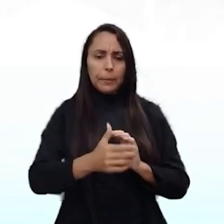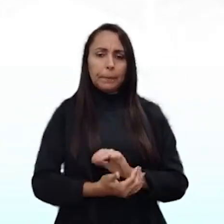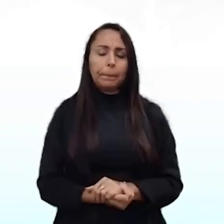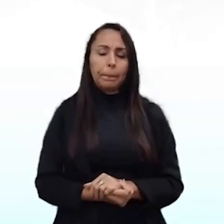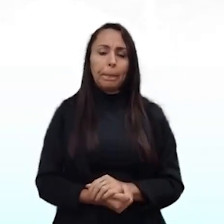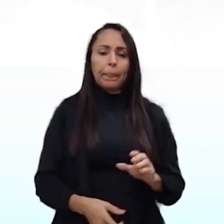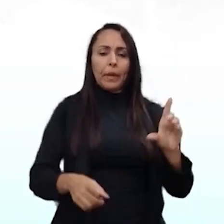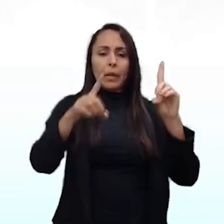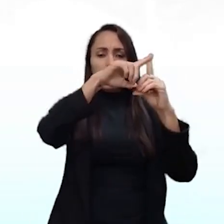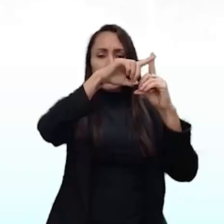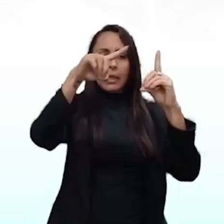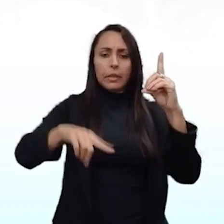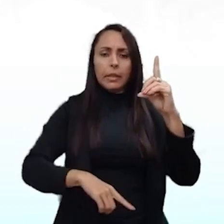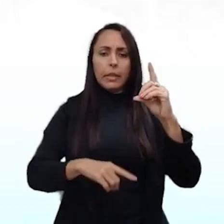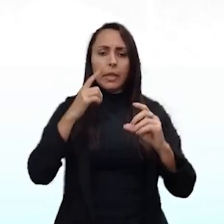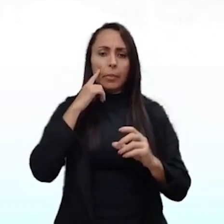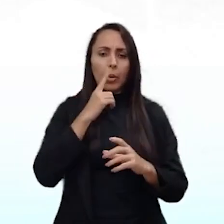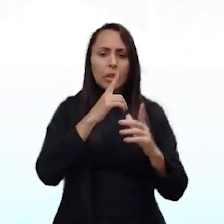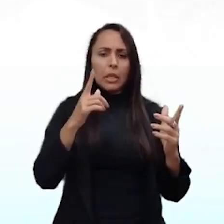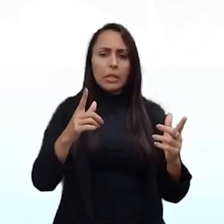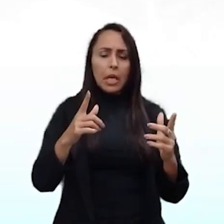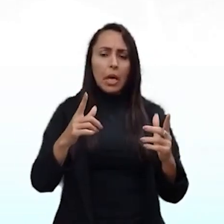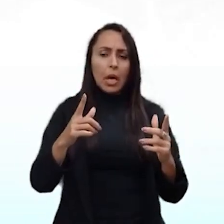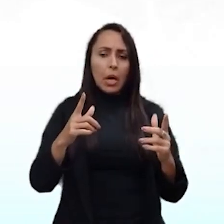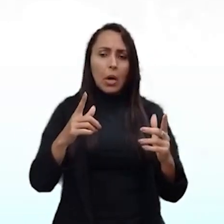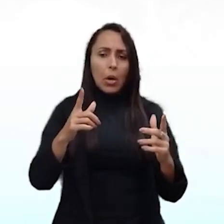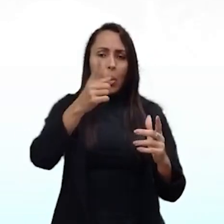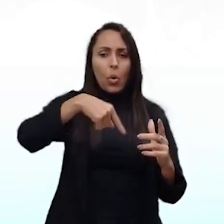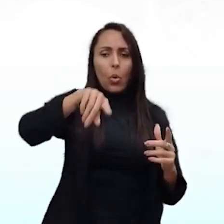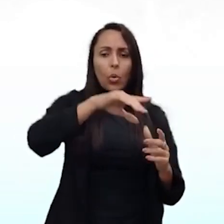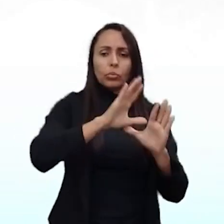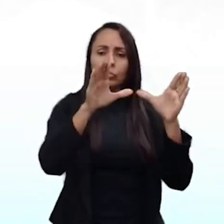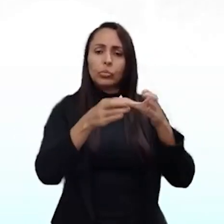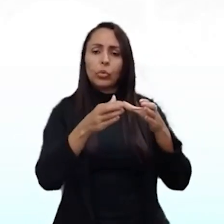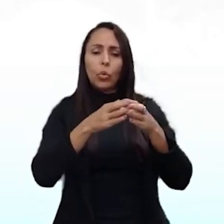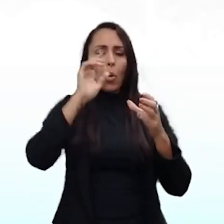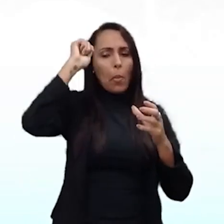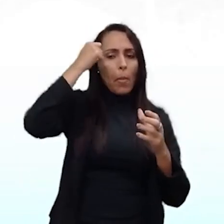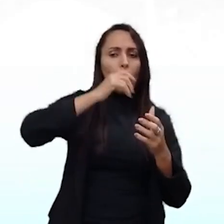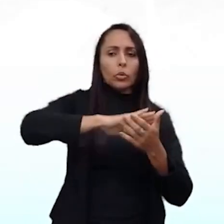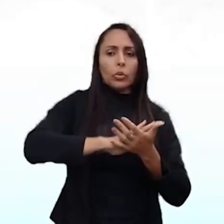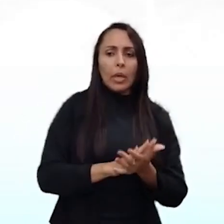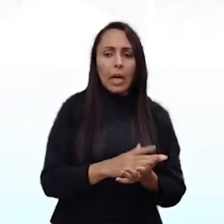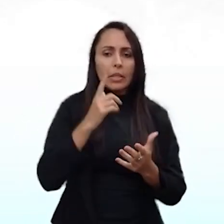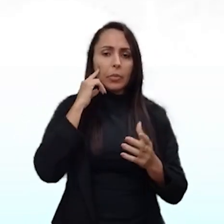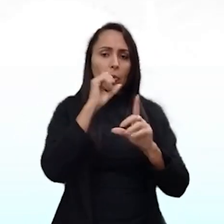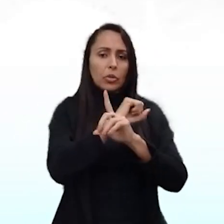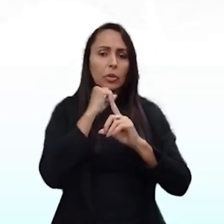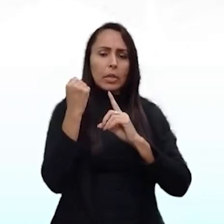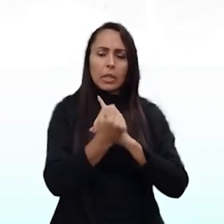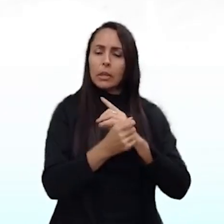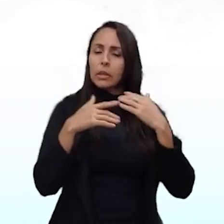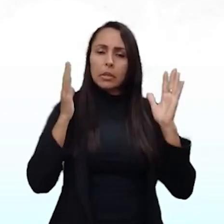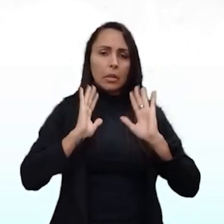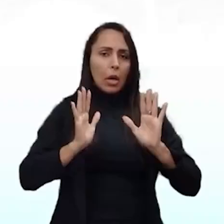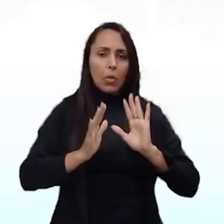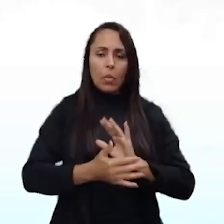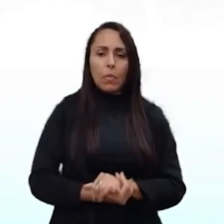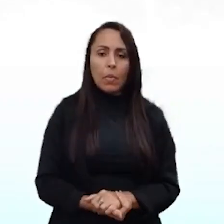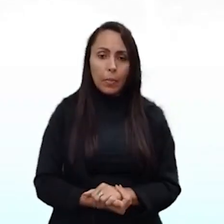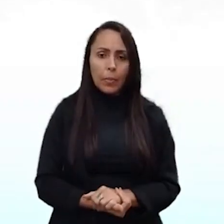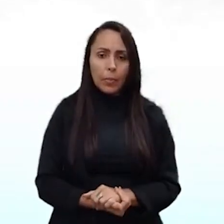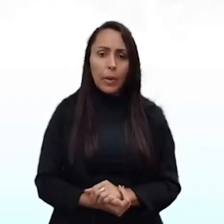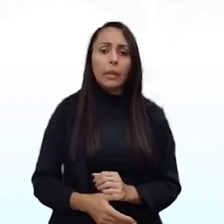que fale em políticas públicas. Potencial nocivo do racismo para a sociedade em geral. Também não fala disso